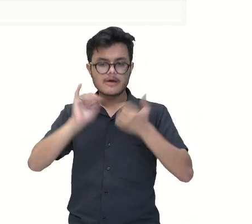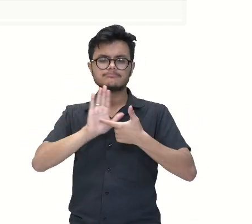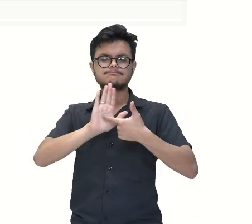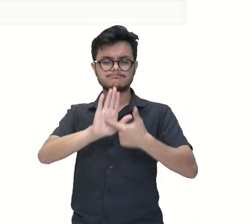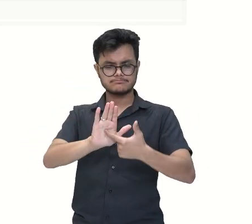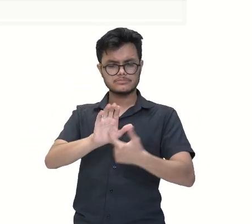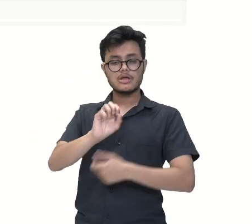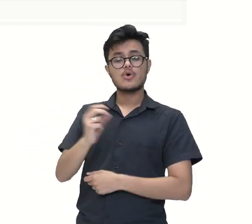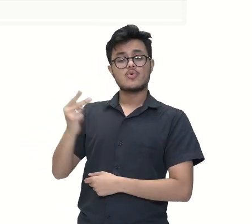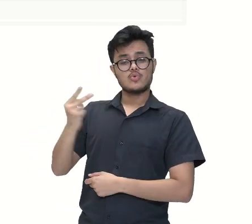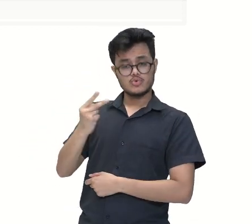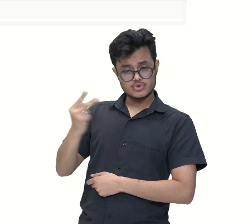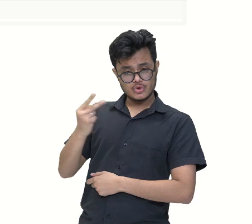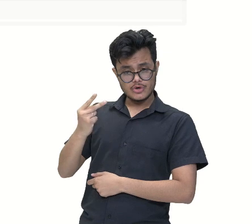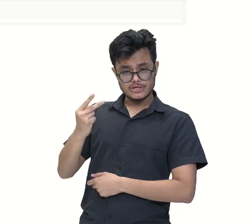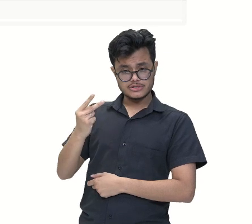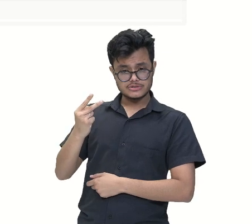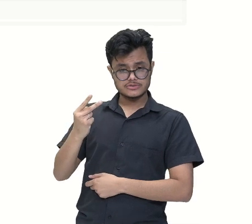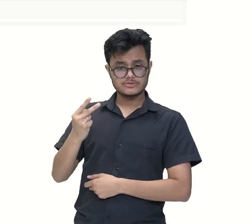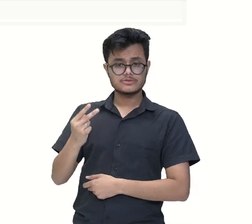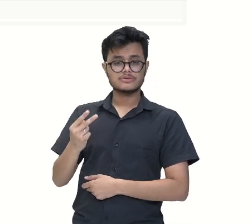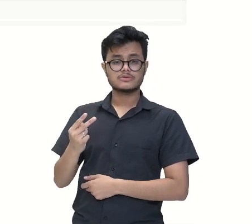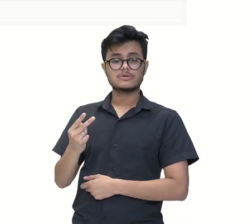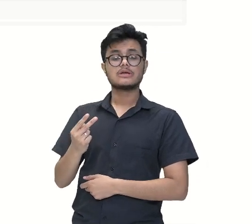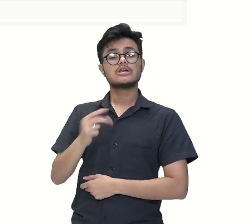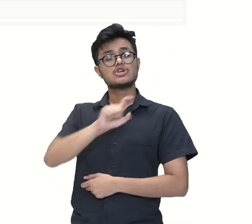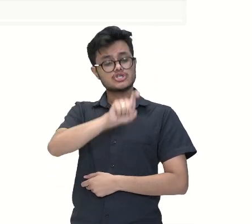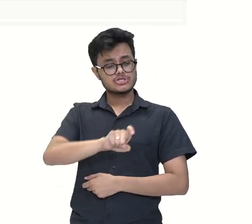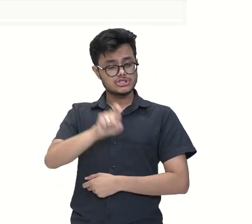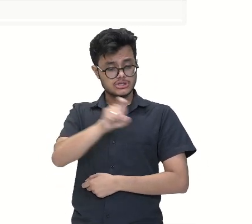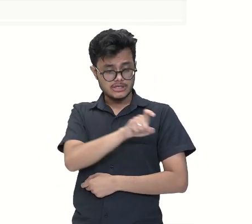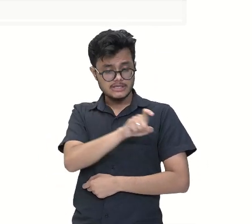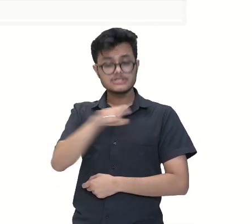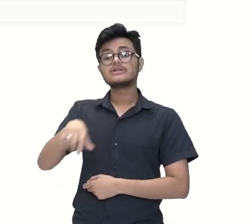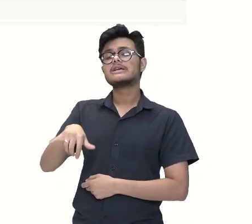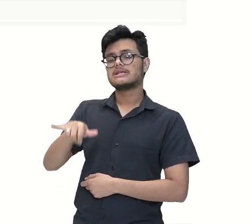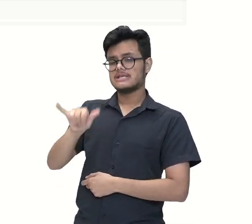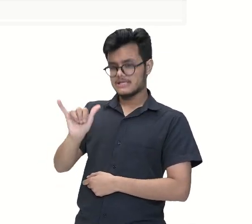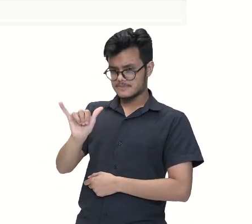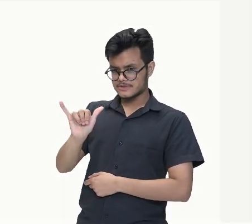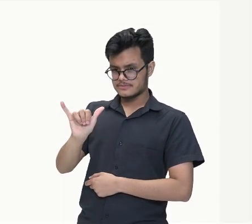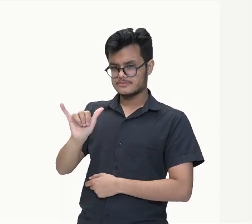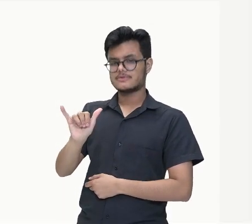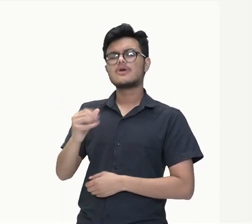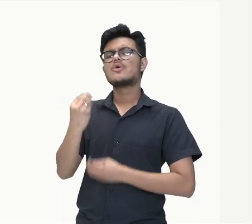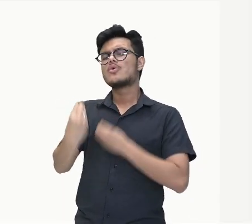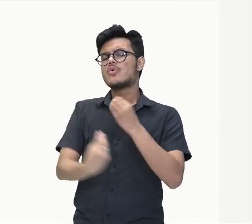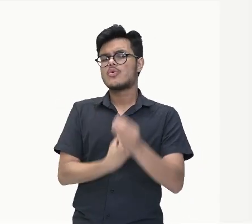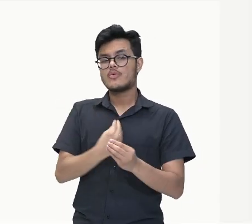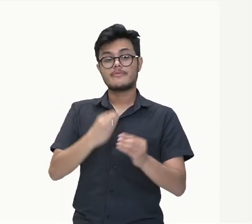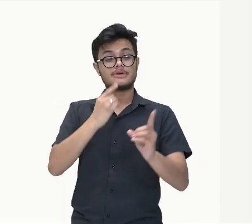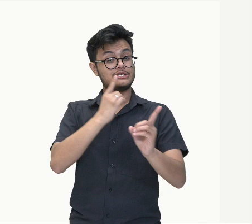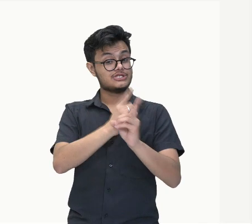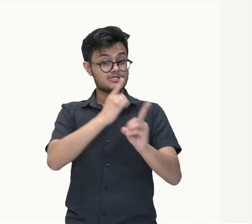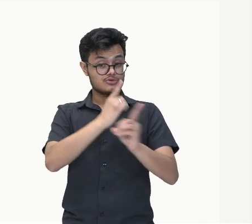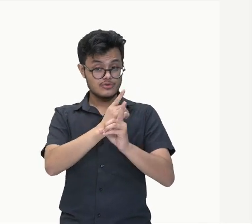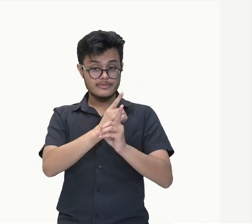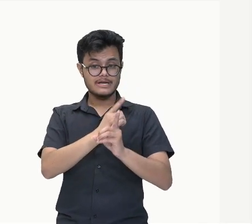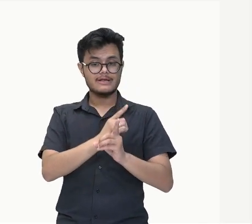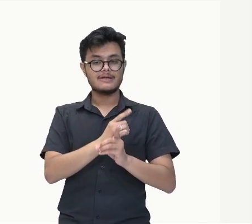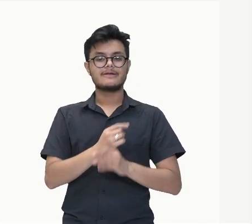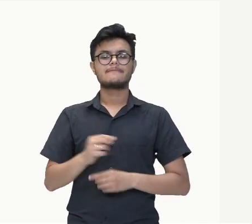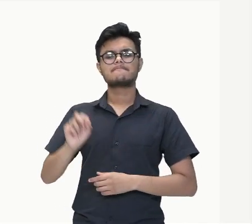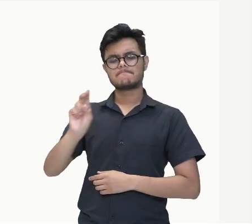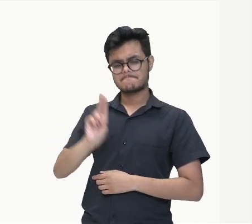essas duas coordenadas, x e y, tá? Nós iremos descobrir essas duas coordenadas x e